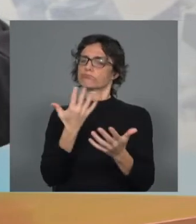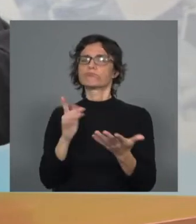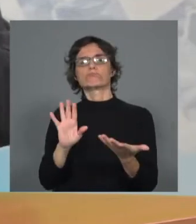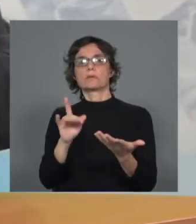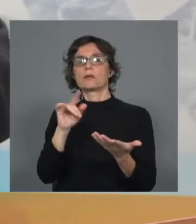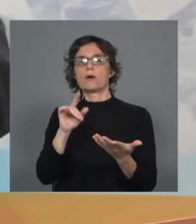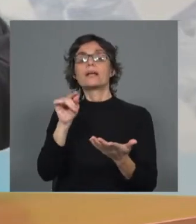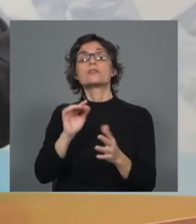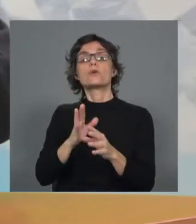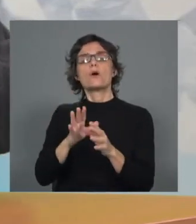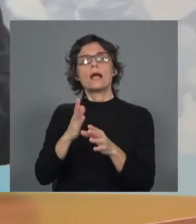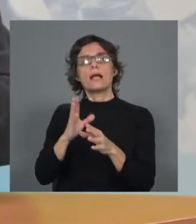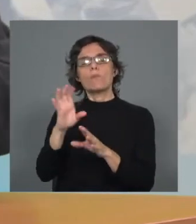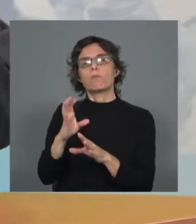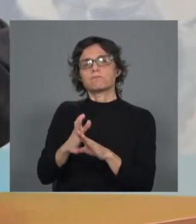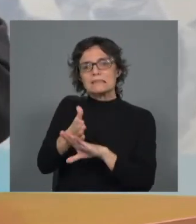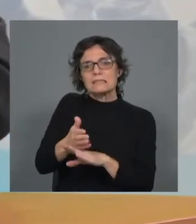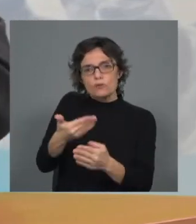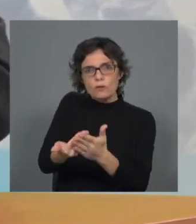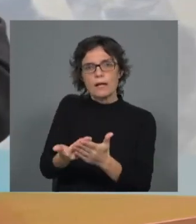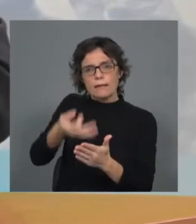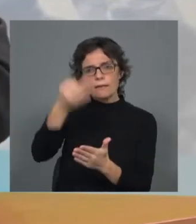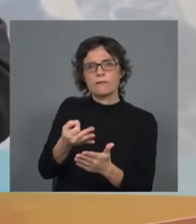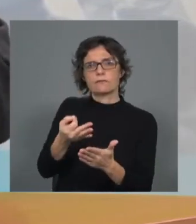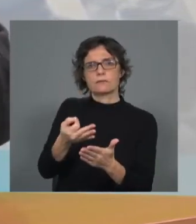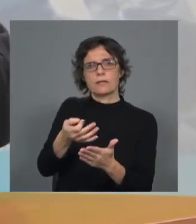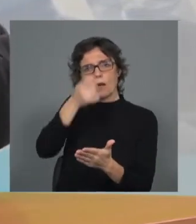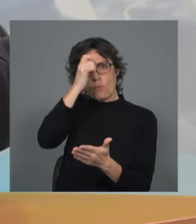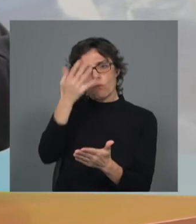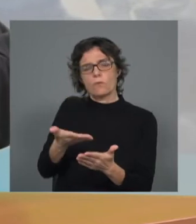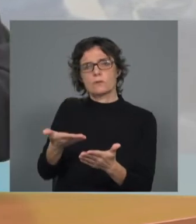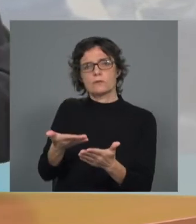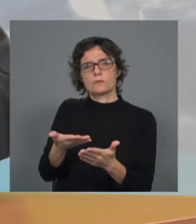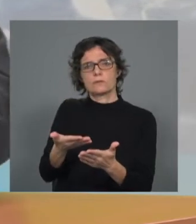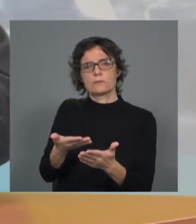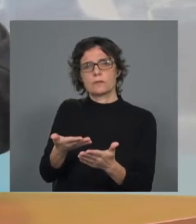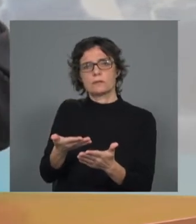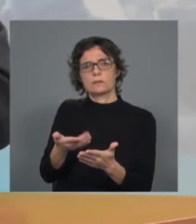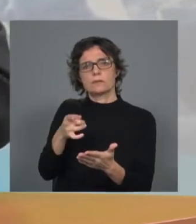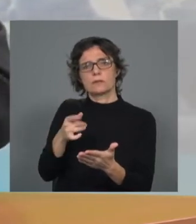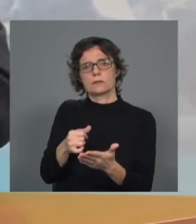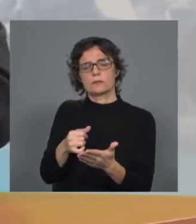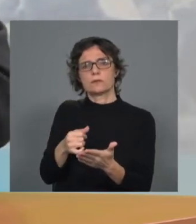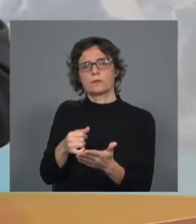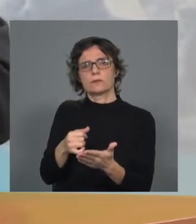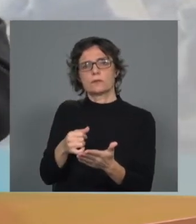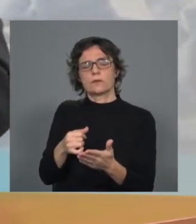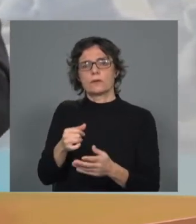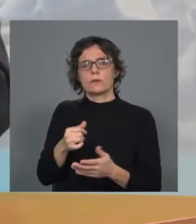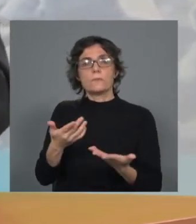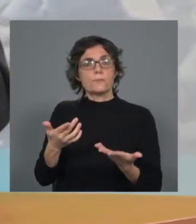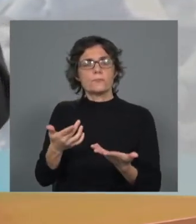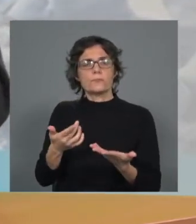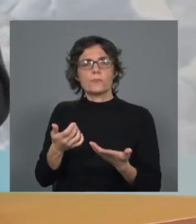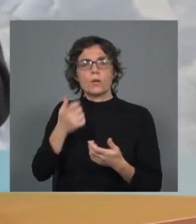expressão, lugares de realização, de lugares onde se cultiva a